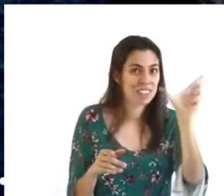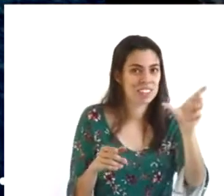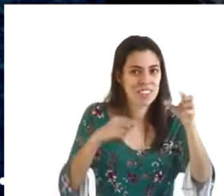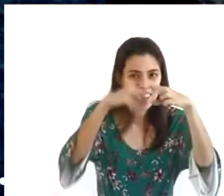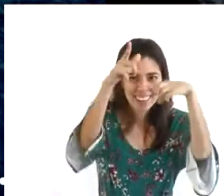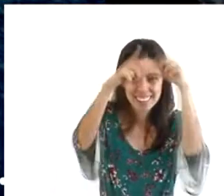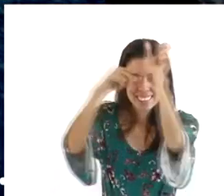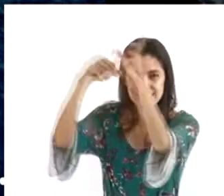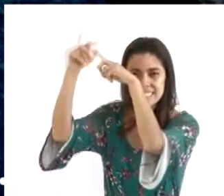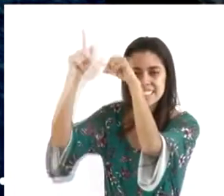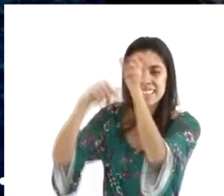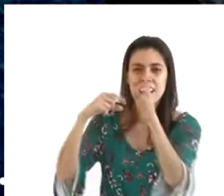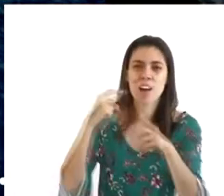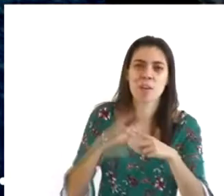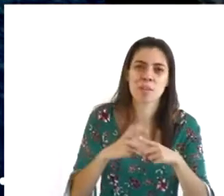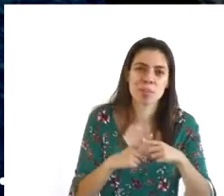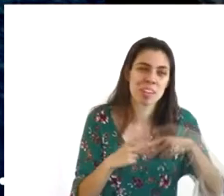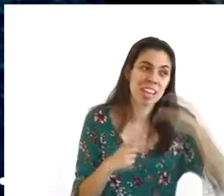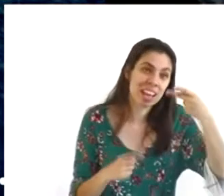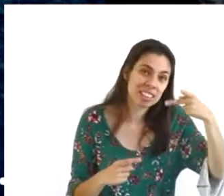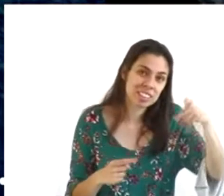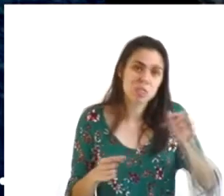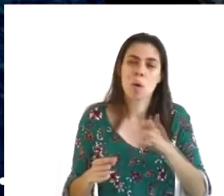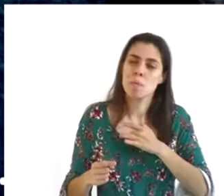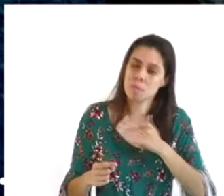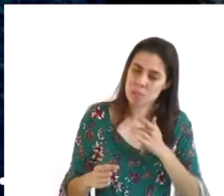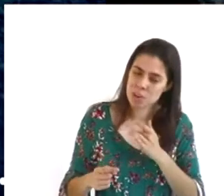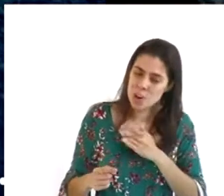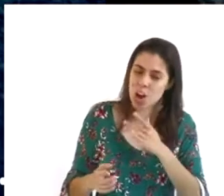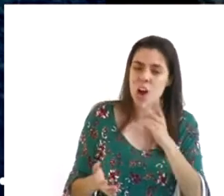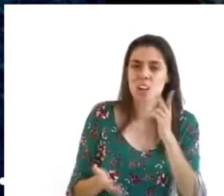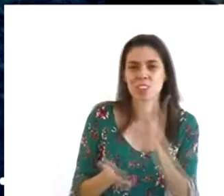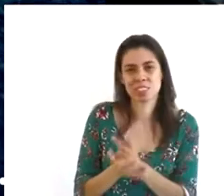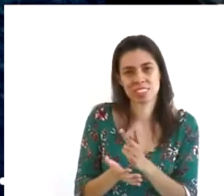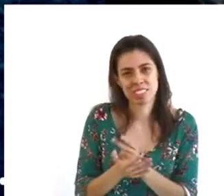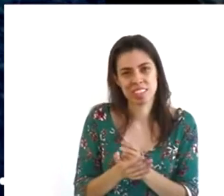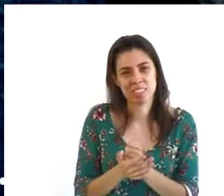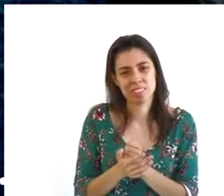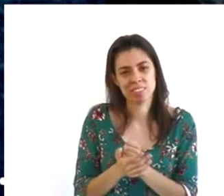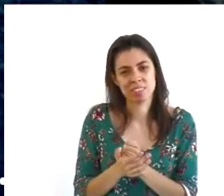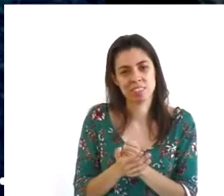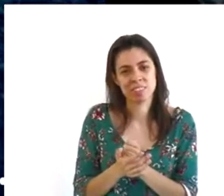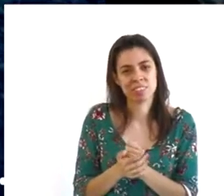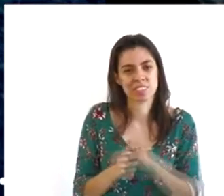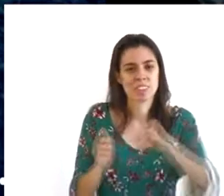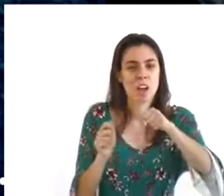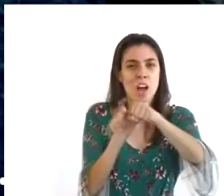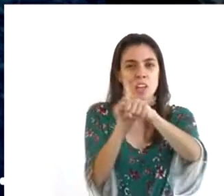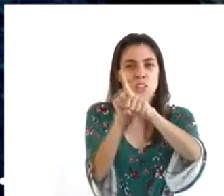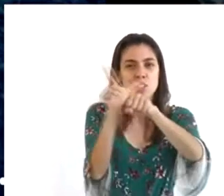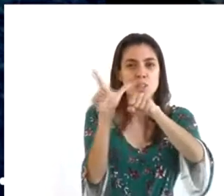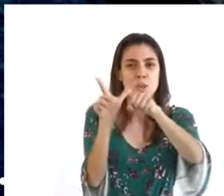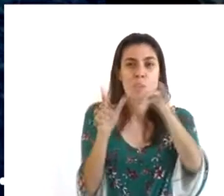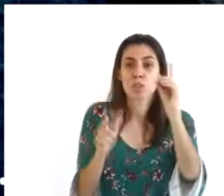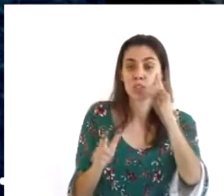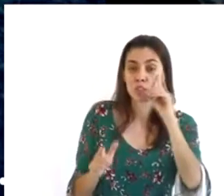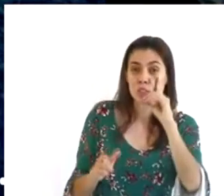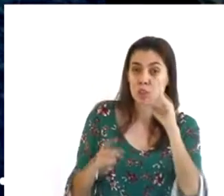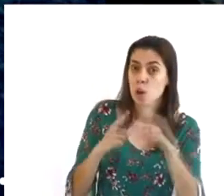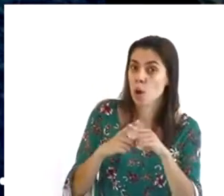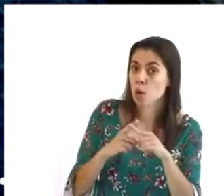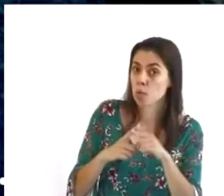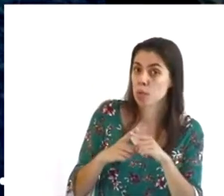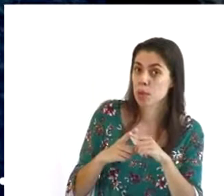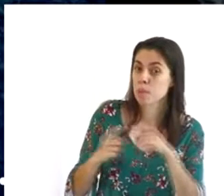sua misericórdia dura para sempre. O sol para presidir o dia, porque a sua misericórdia dura